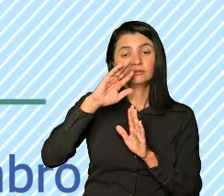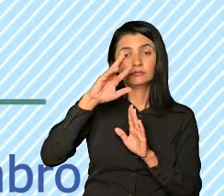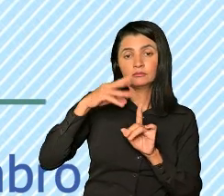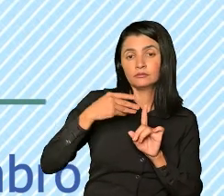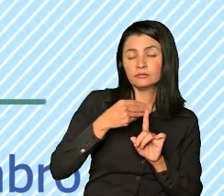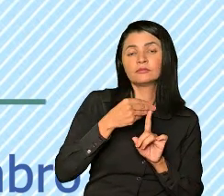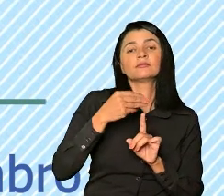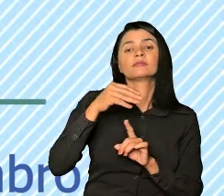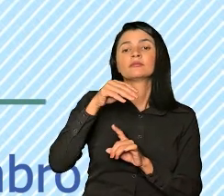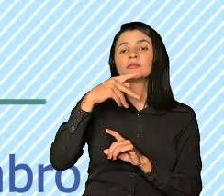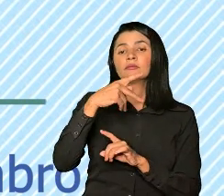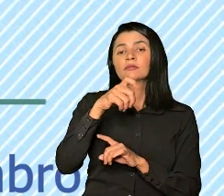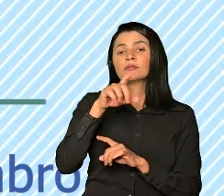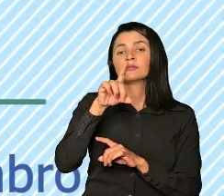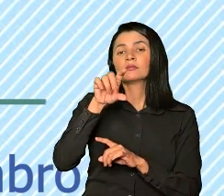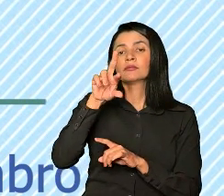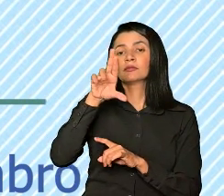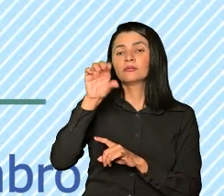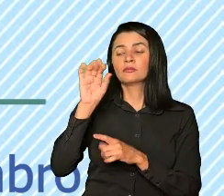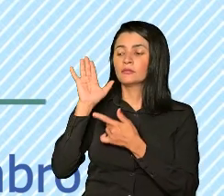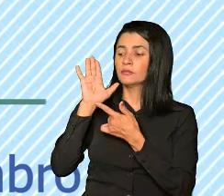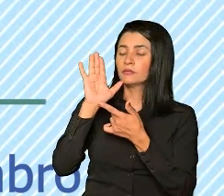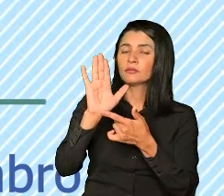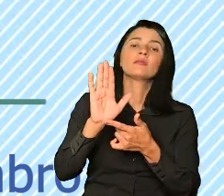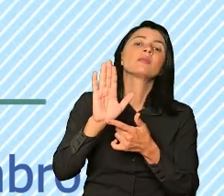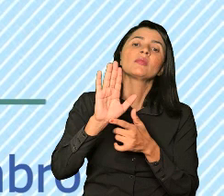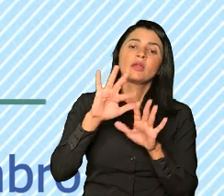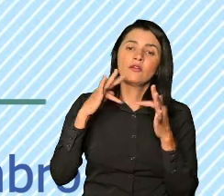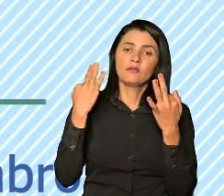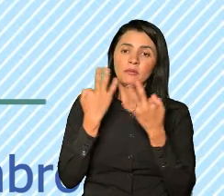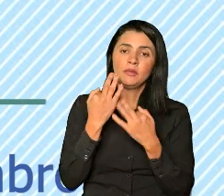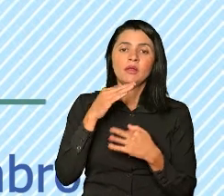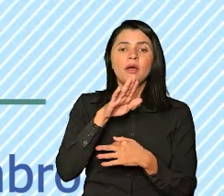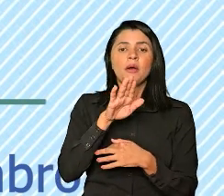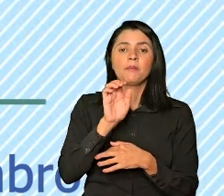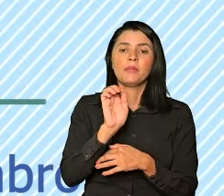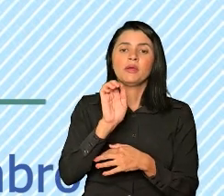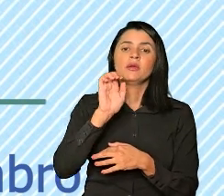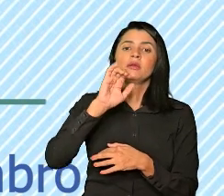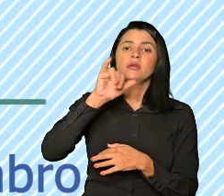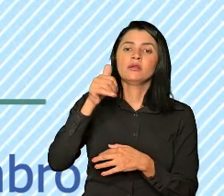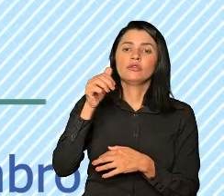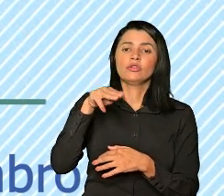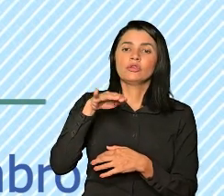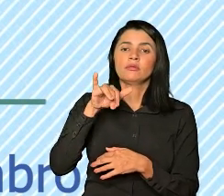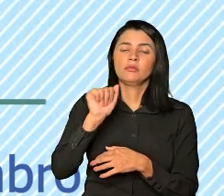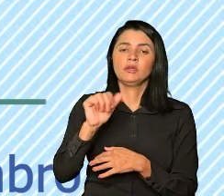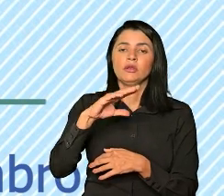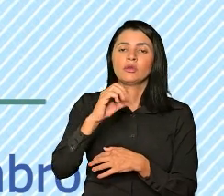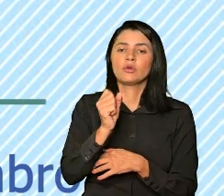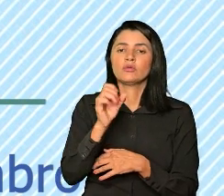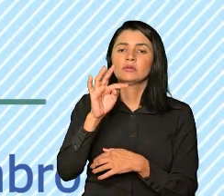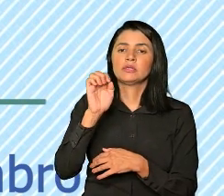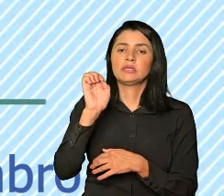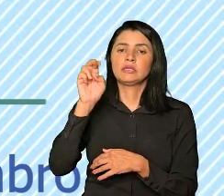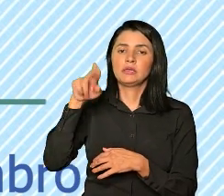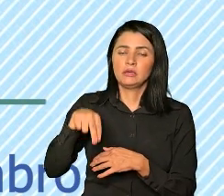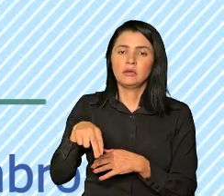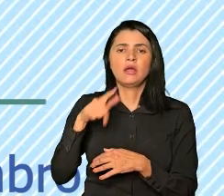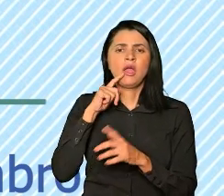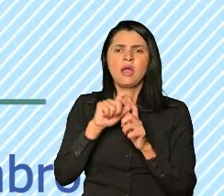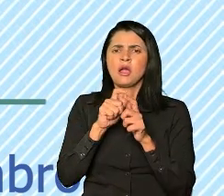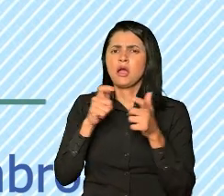e retrata a família de Benjamin Constant. Benjamin Constant tinha uma família numerosa e tinham várias